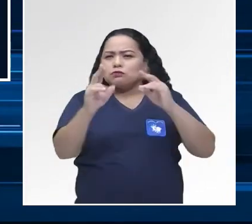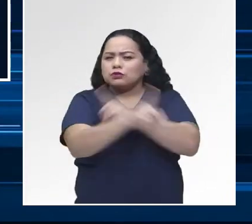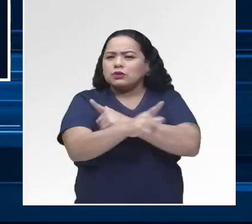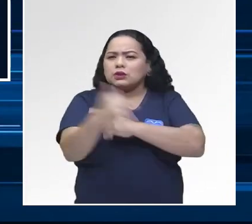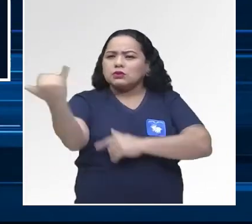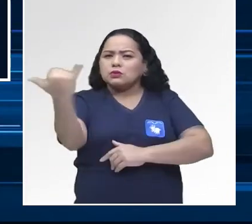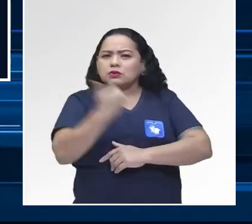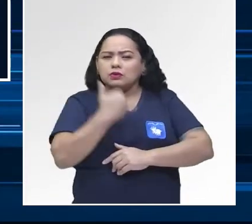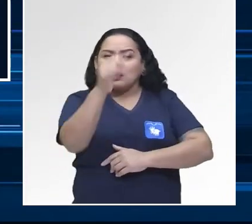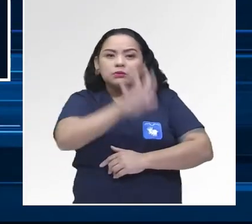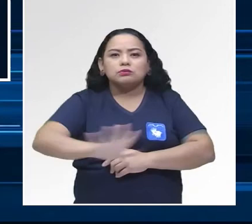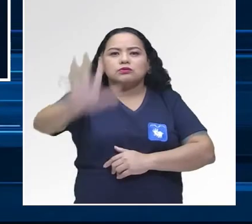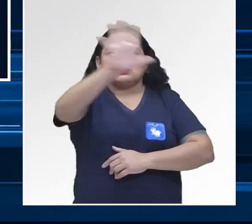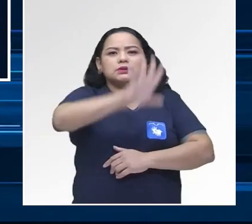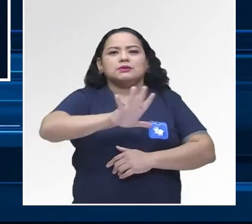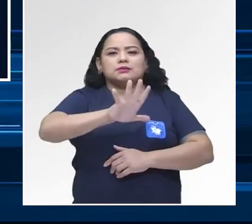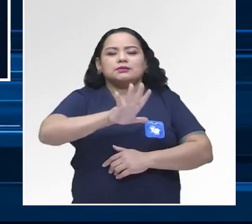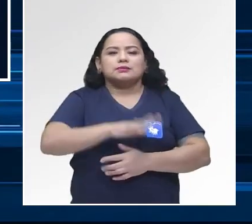modo geral.